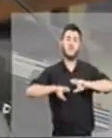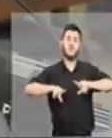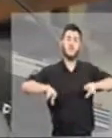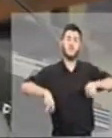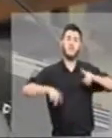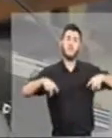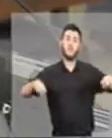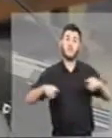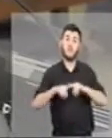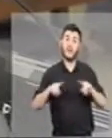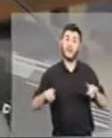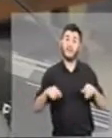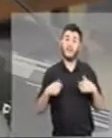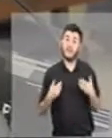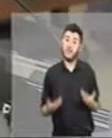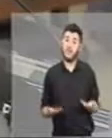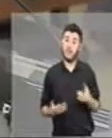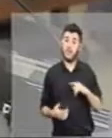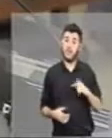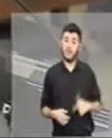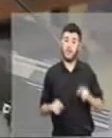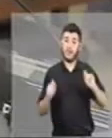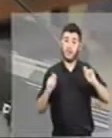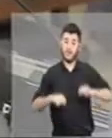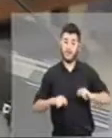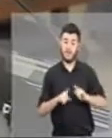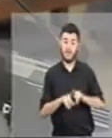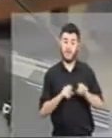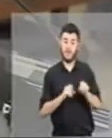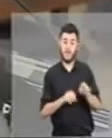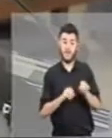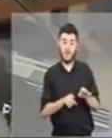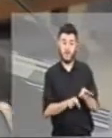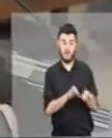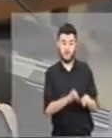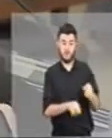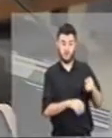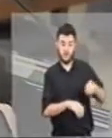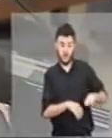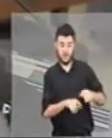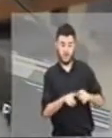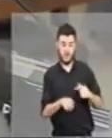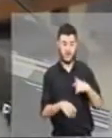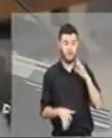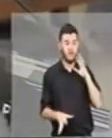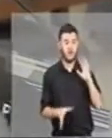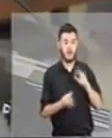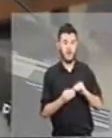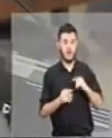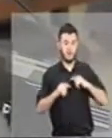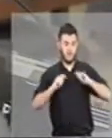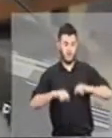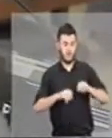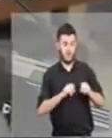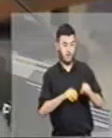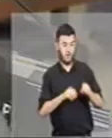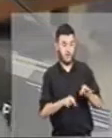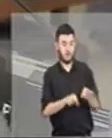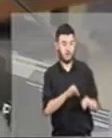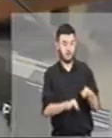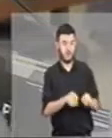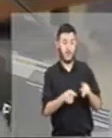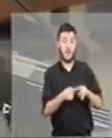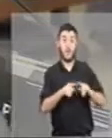disso. Mas penso ter elementos para formar um juízo acerca da competência e para formar um juízo acerca da